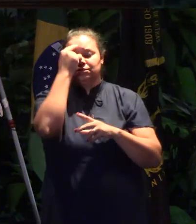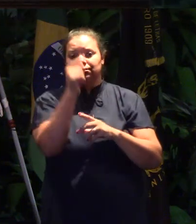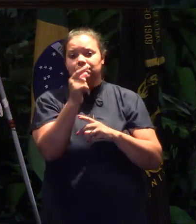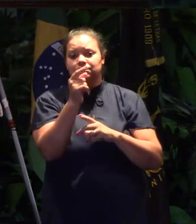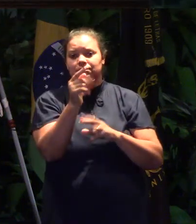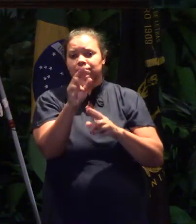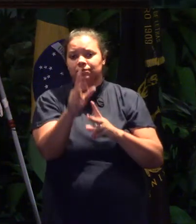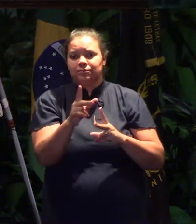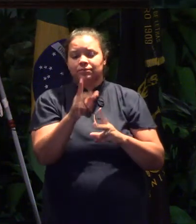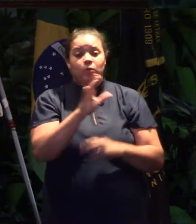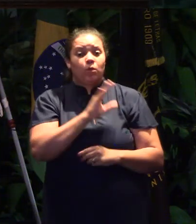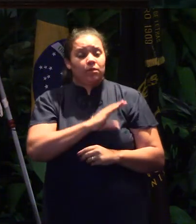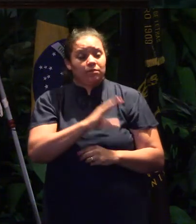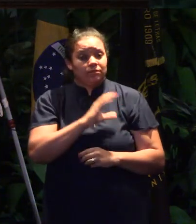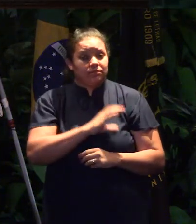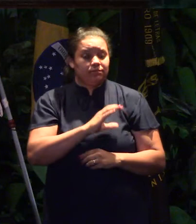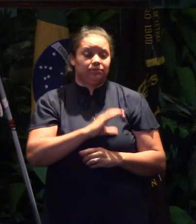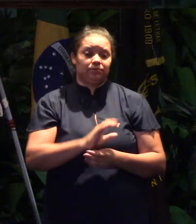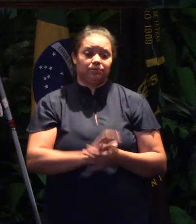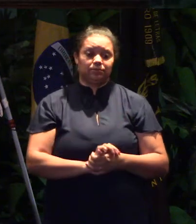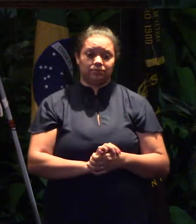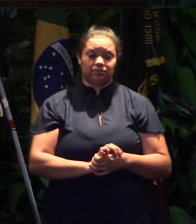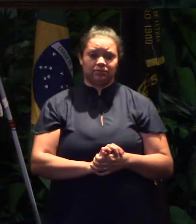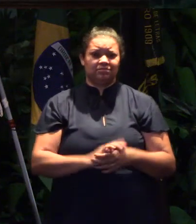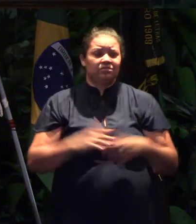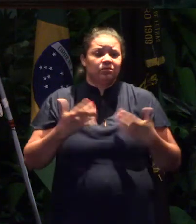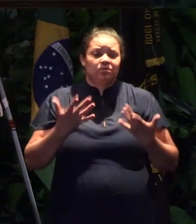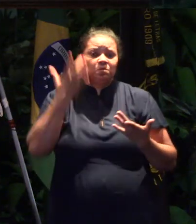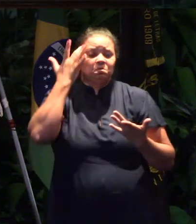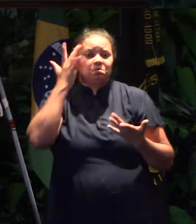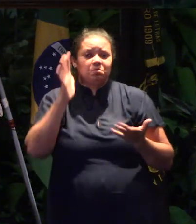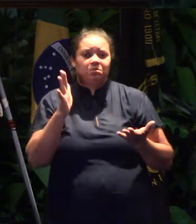com alguma compaixão, com alguma, sei lá, com alguma